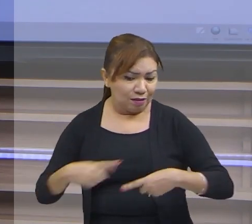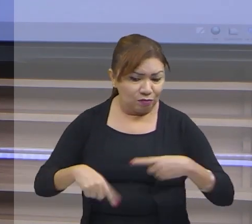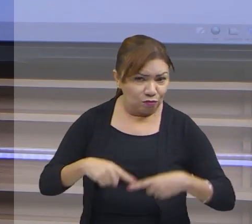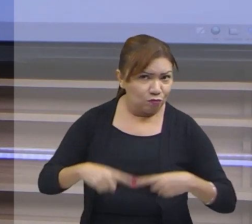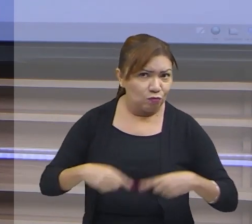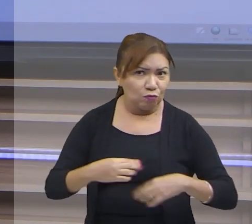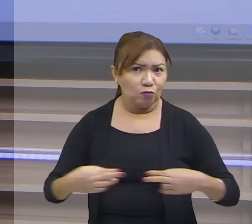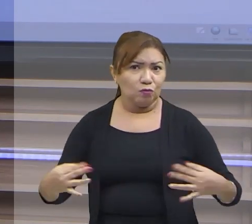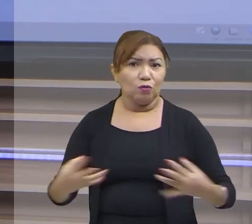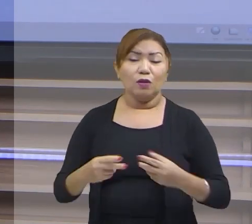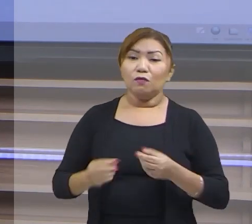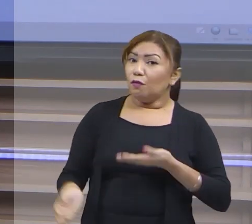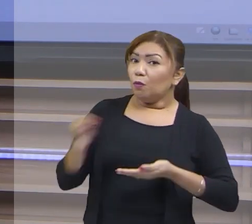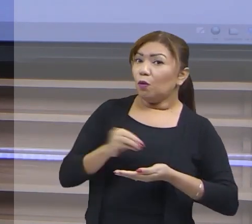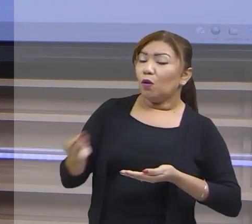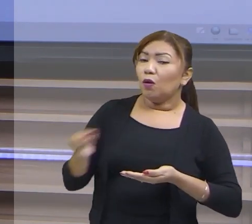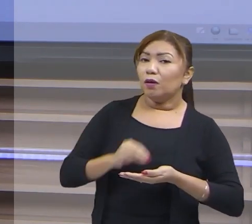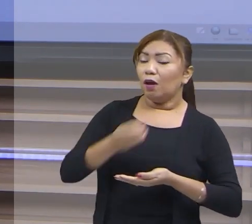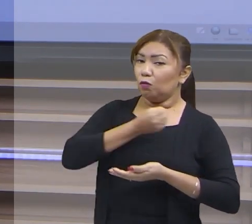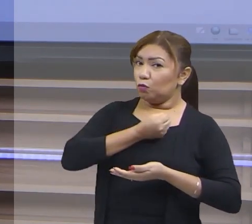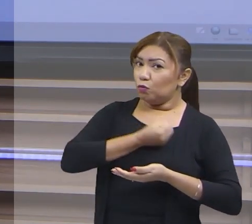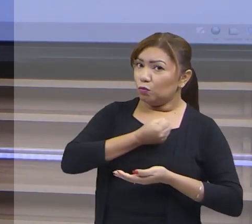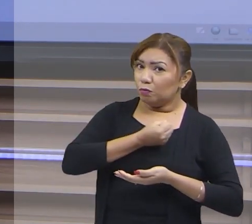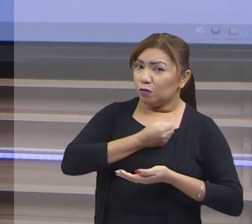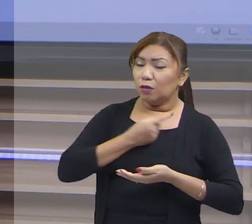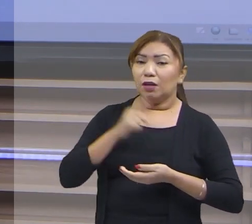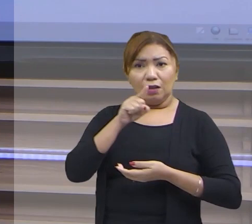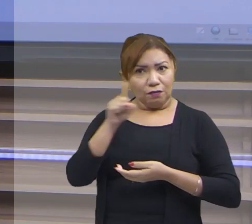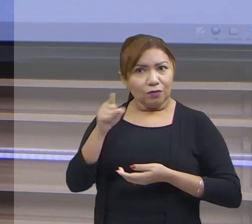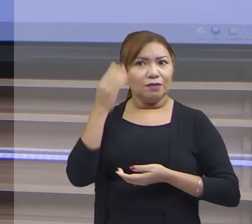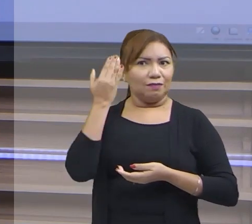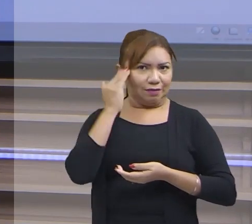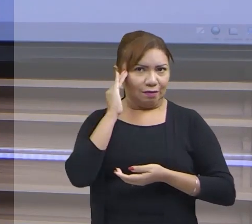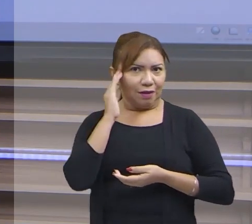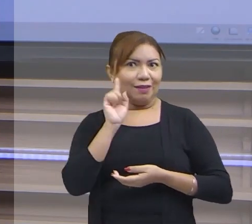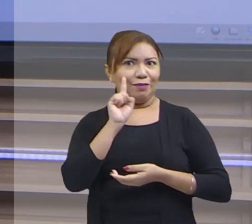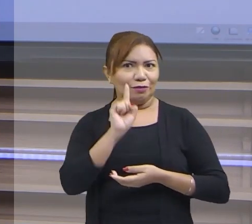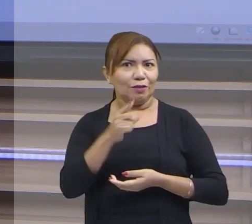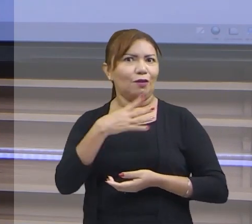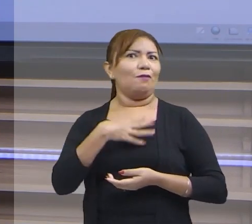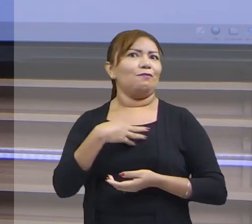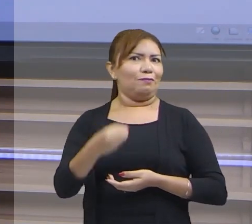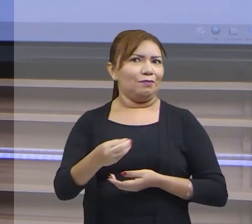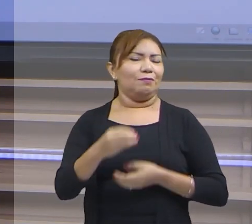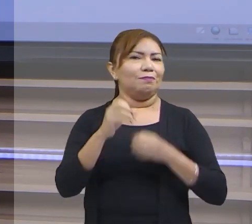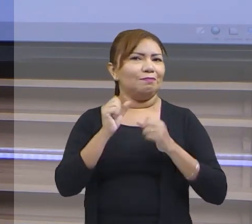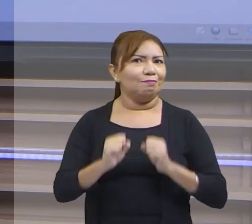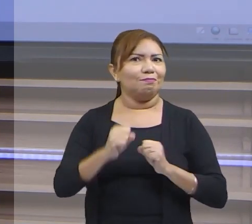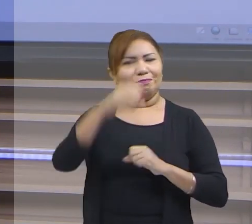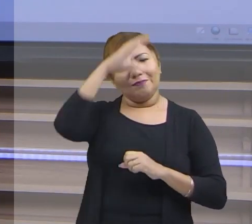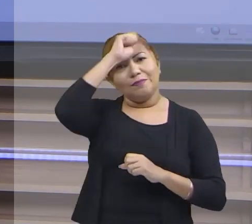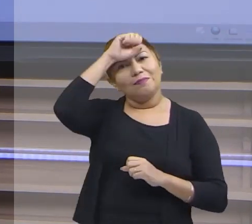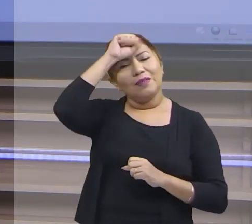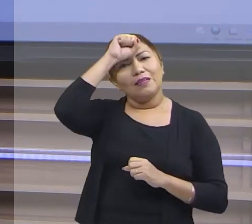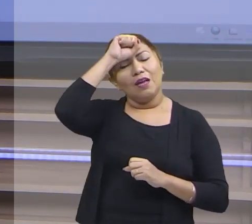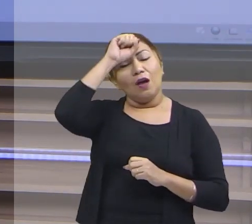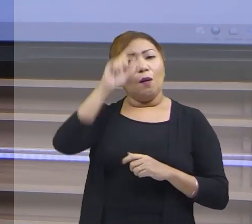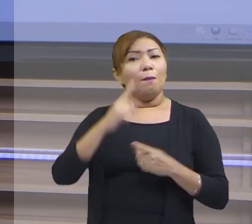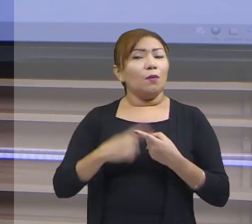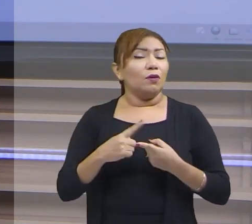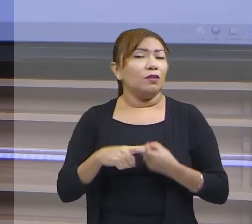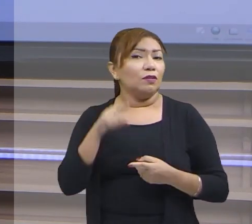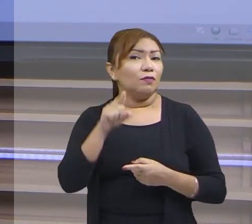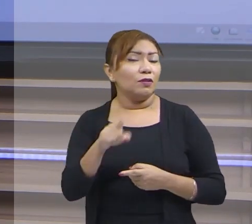números e vai ser muito mais significativo para ele. Porque quando a gente aprende com